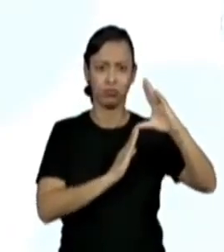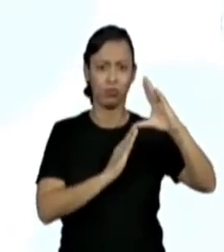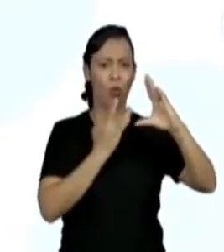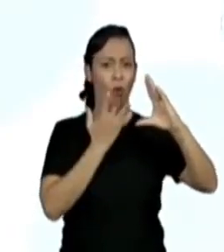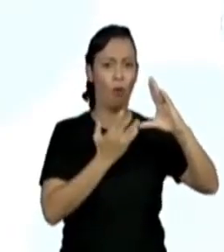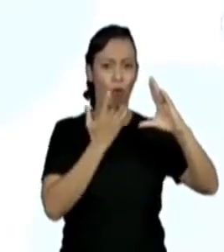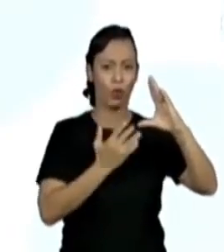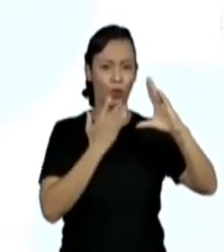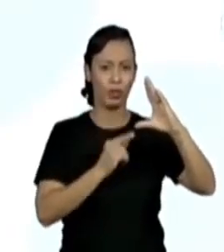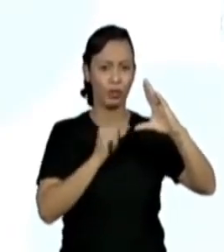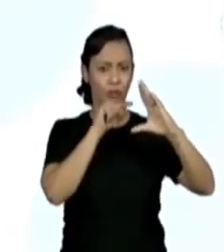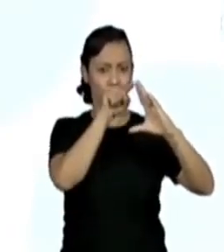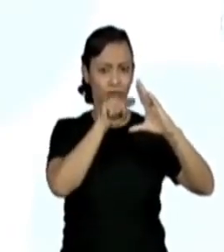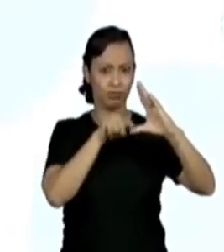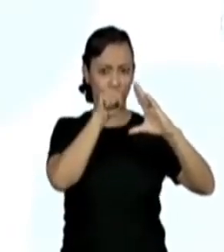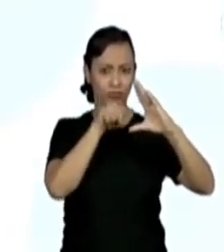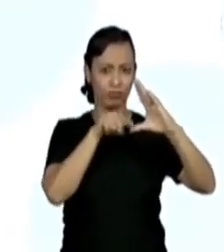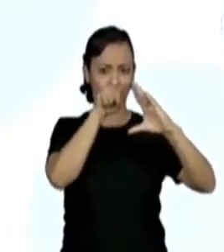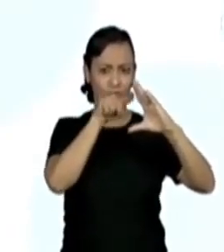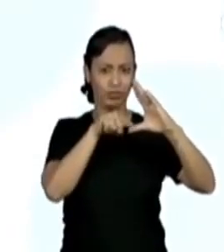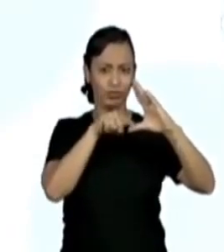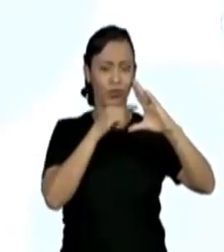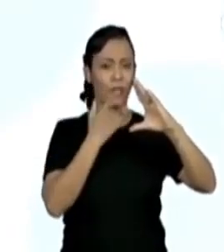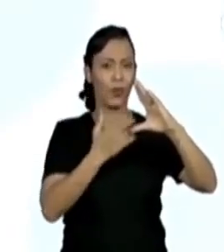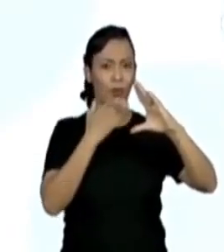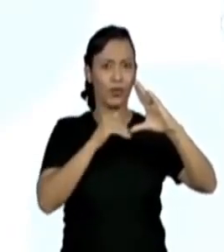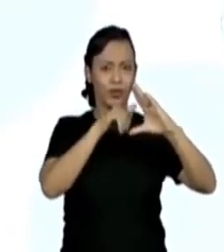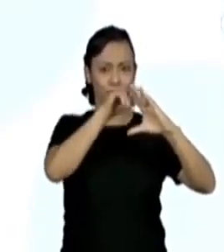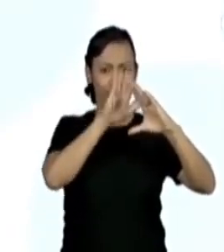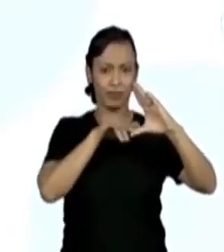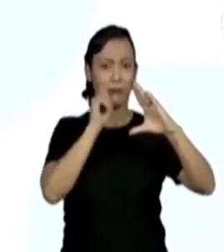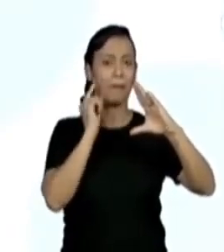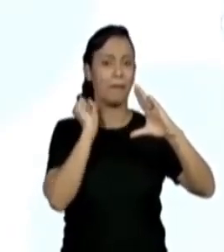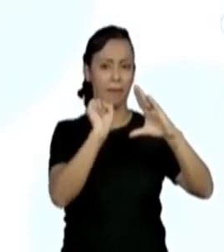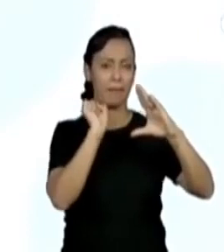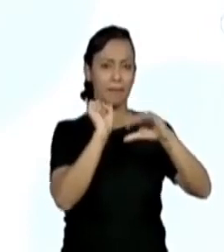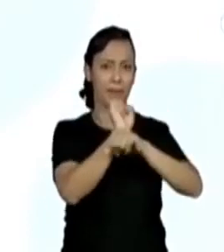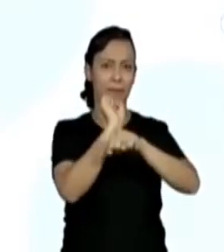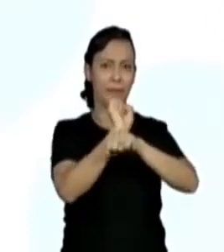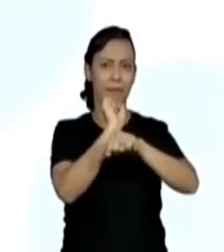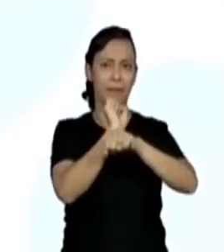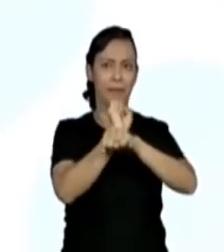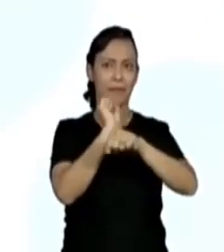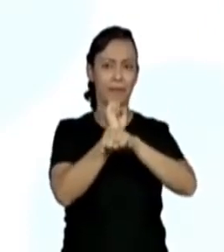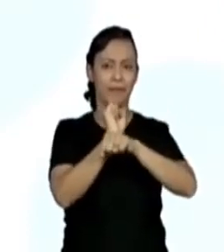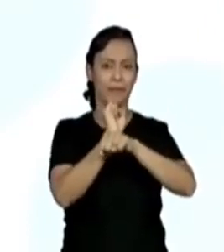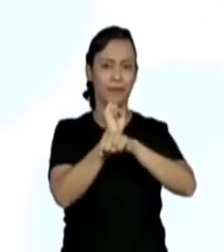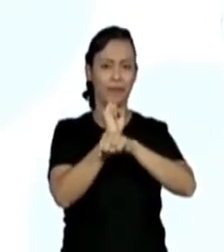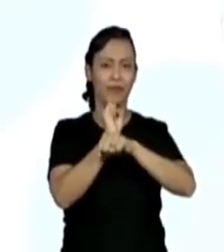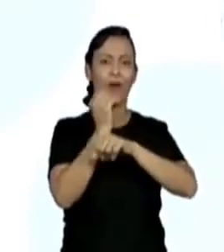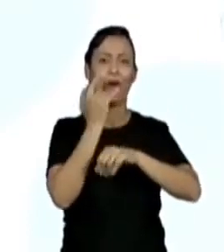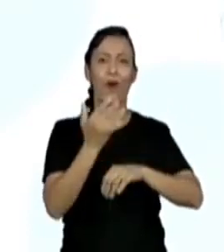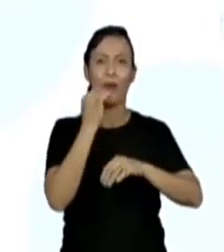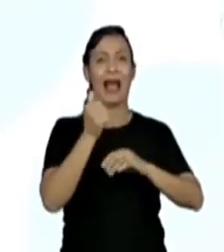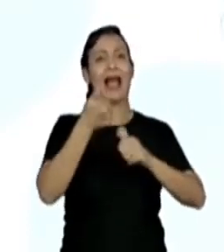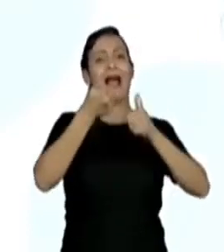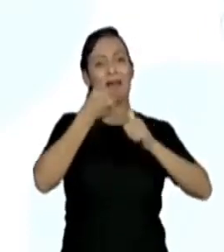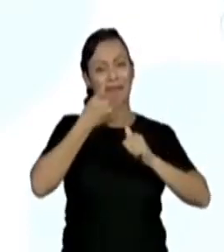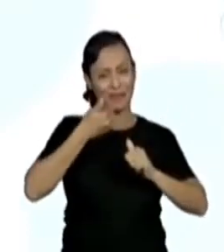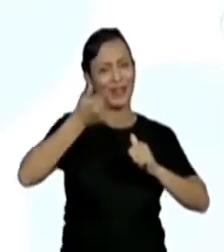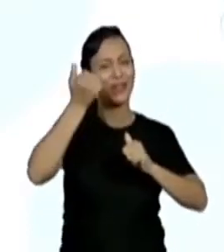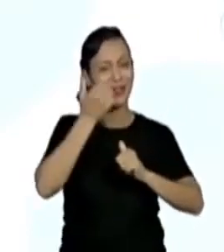mas com o marca texto vamos deixa eu pegar minha caneta mais adequada Ô Agora